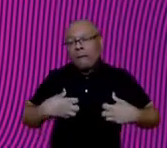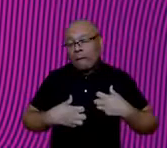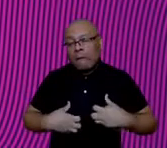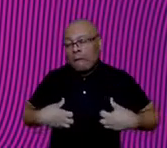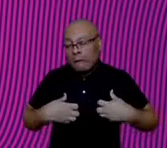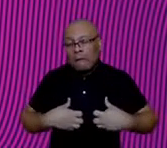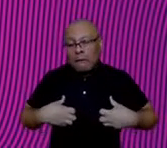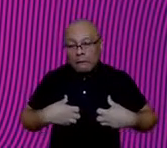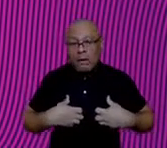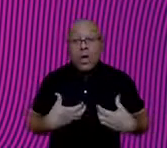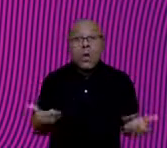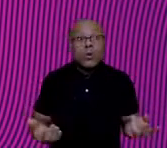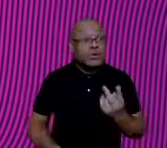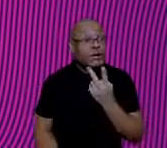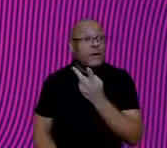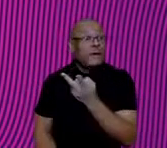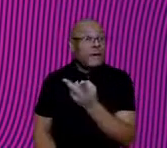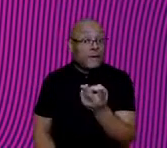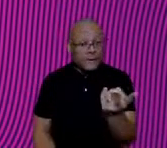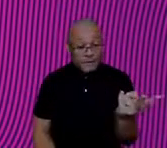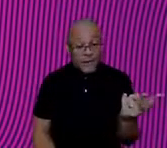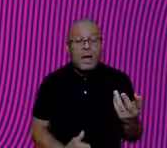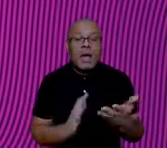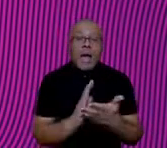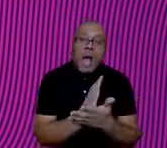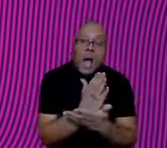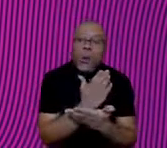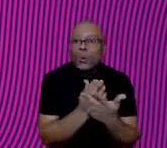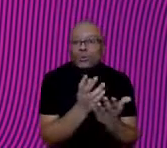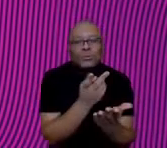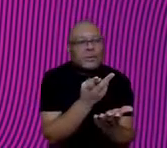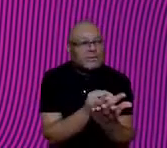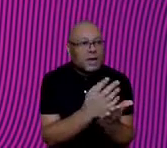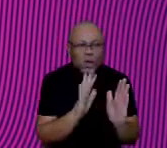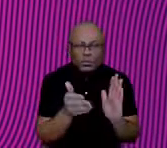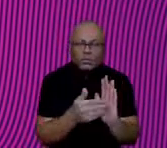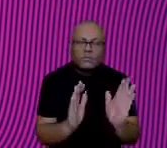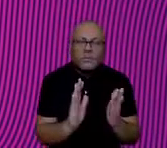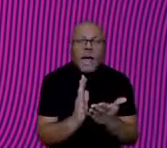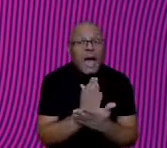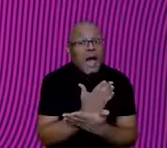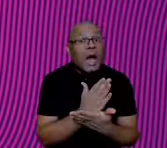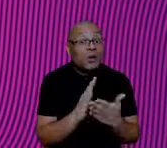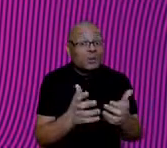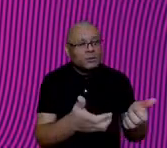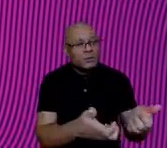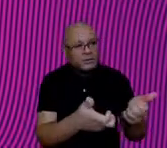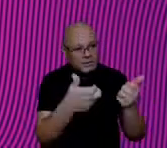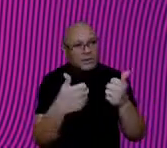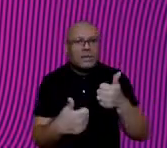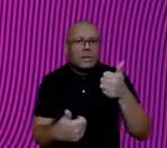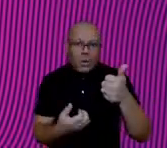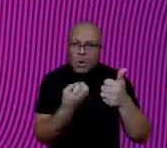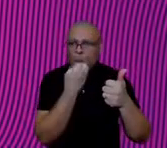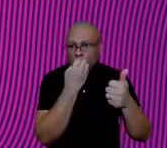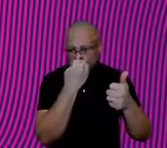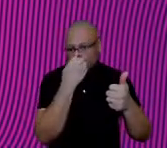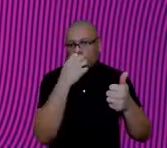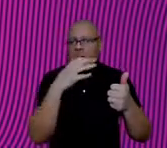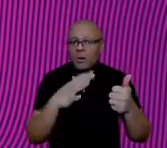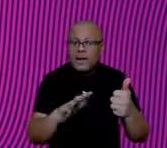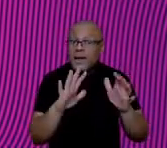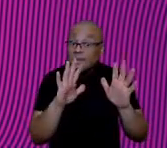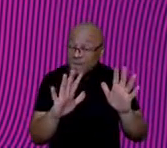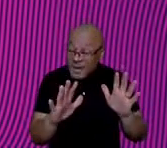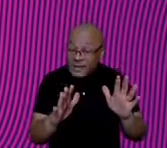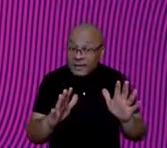vê é que, assim, alguns pacientes, não são todos, mas tem alguns pacientes relatam benefícios. Mas para ter essa indicação formal, realmente, a gente